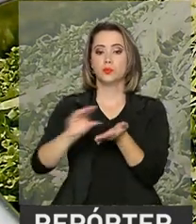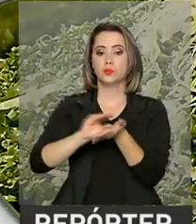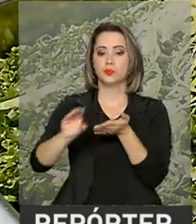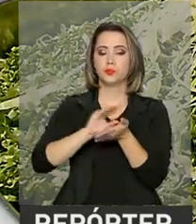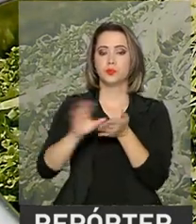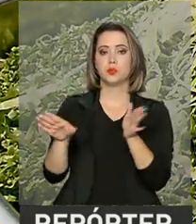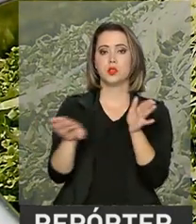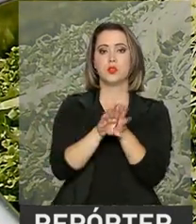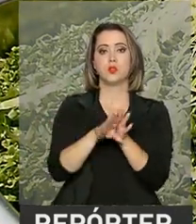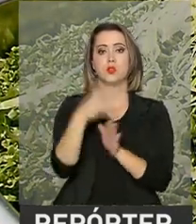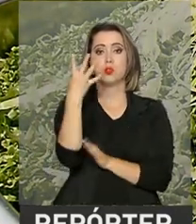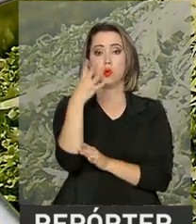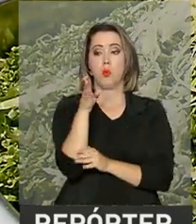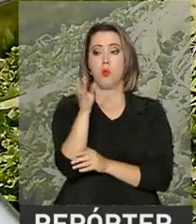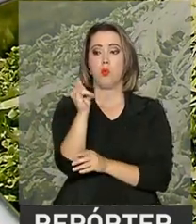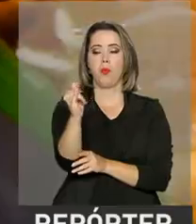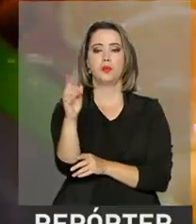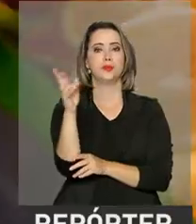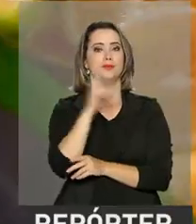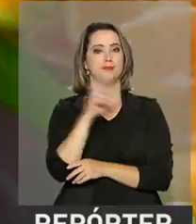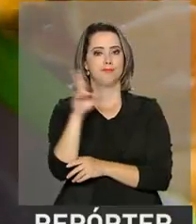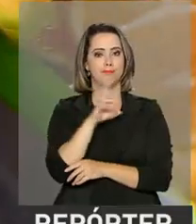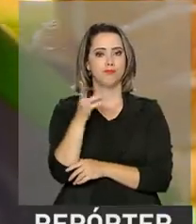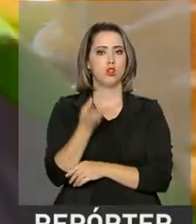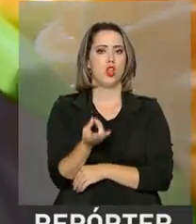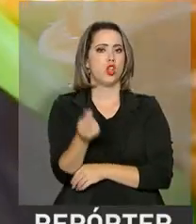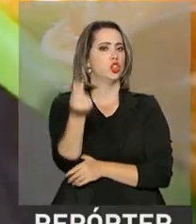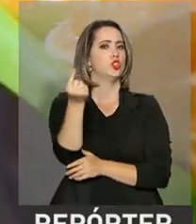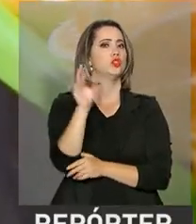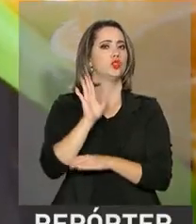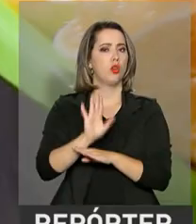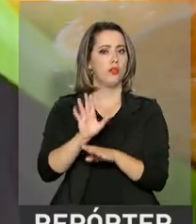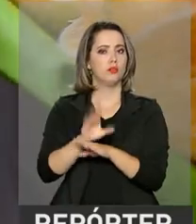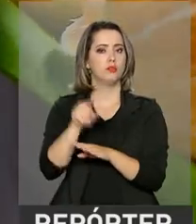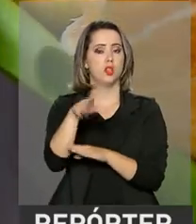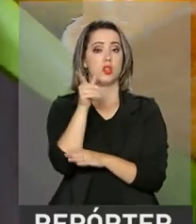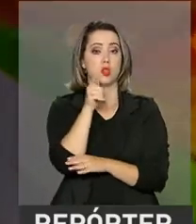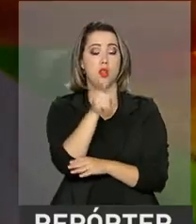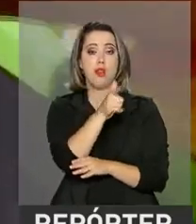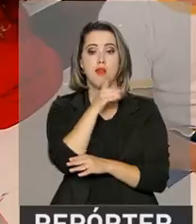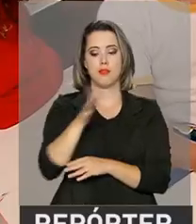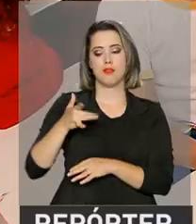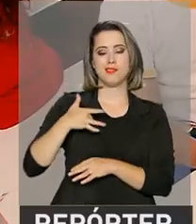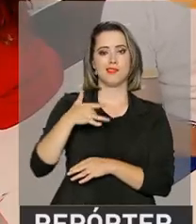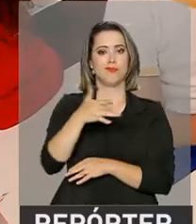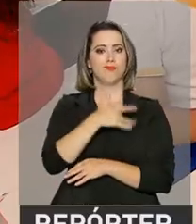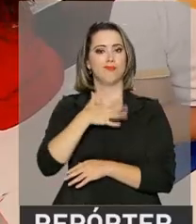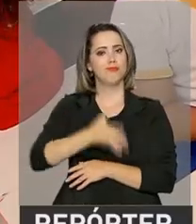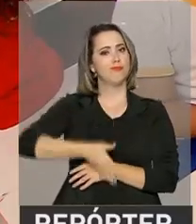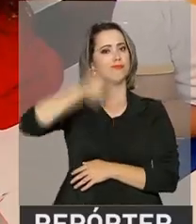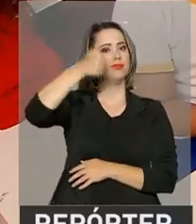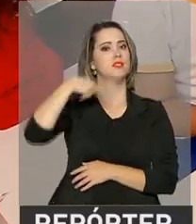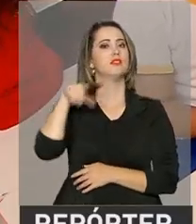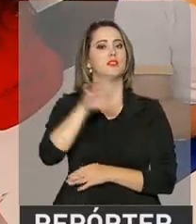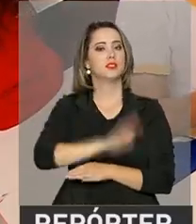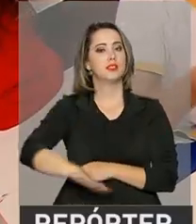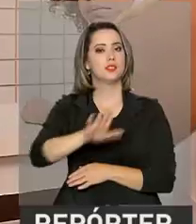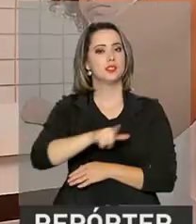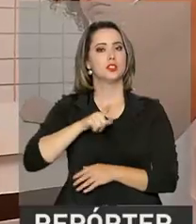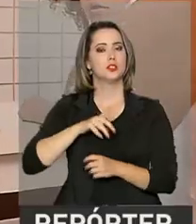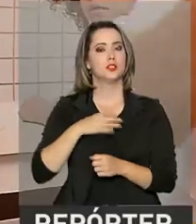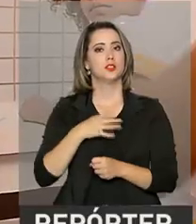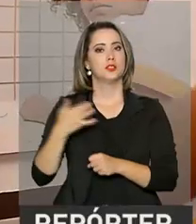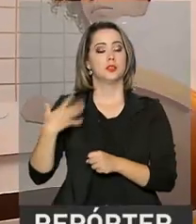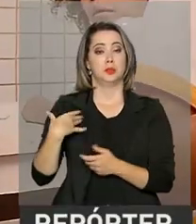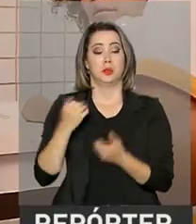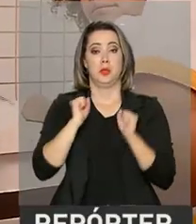investimento chega a R$ 4 bilhões. Dinheiro que vai garantir alimentação saudável para que essas crianças tenham energia